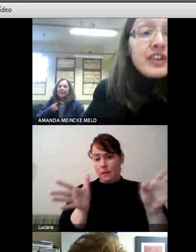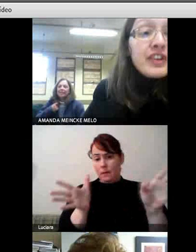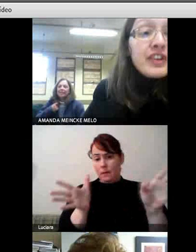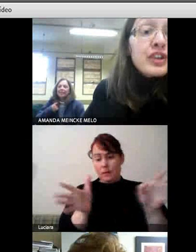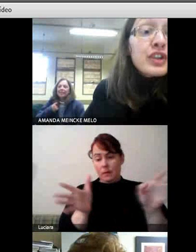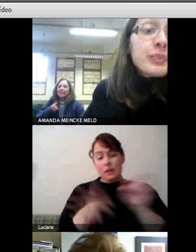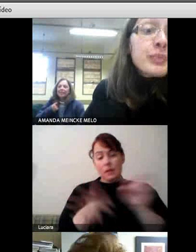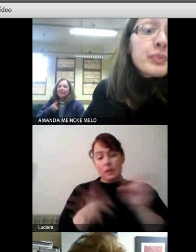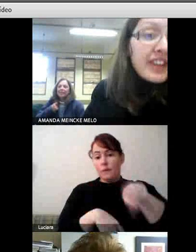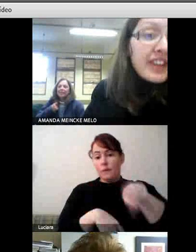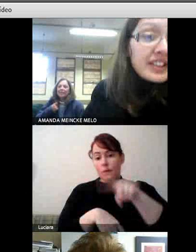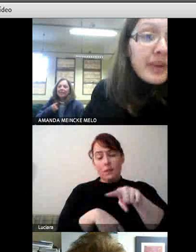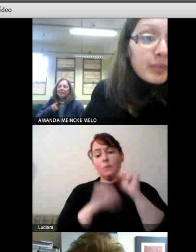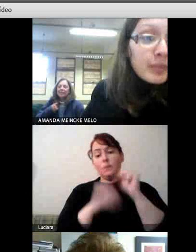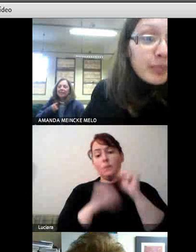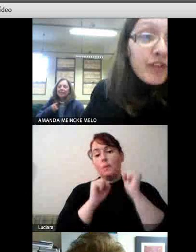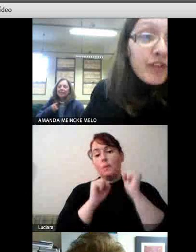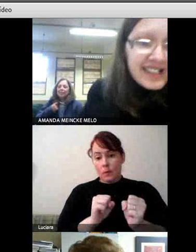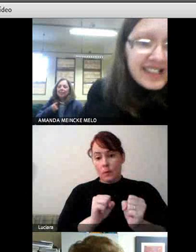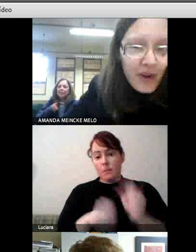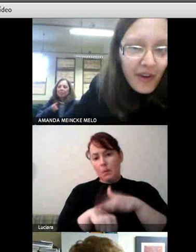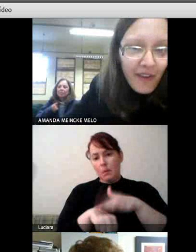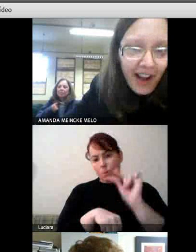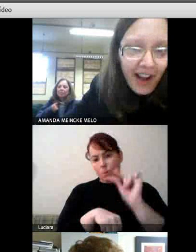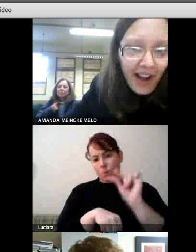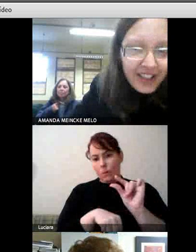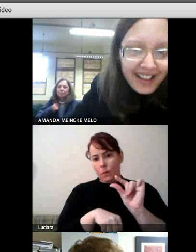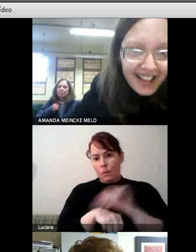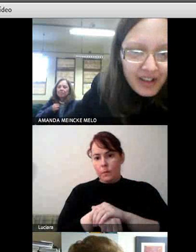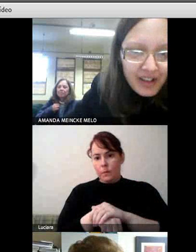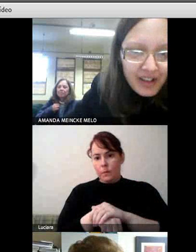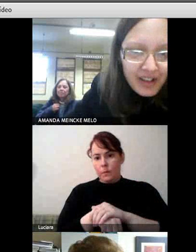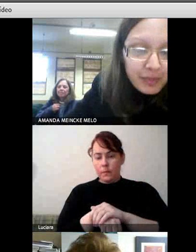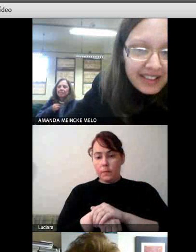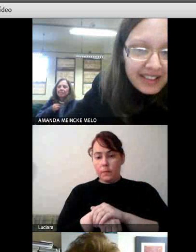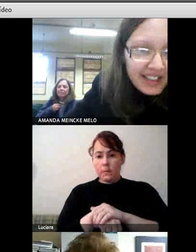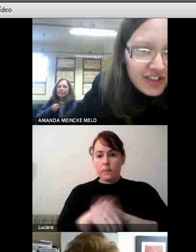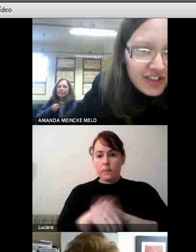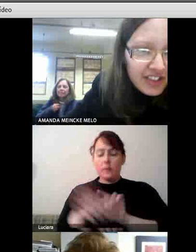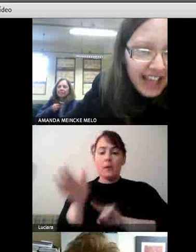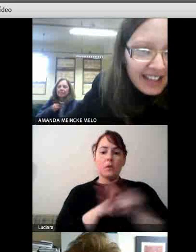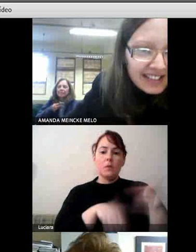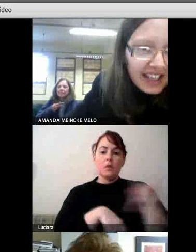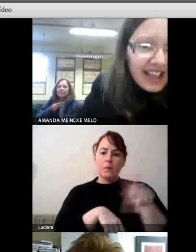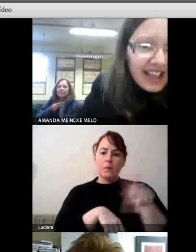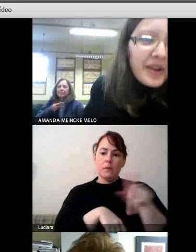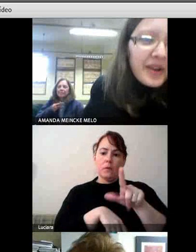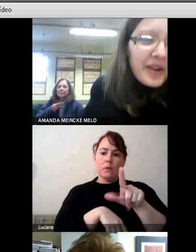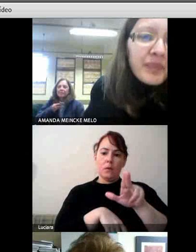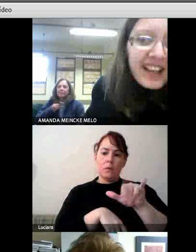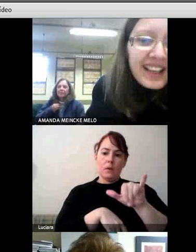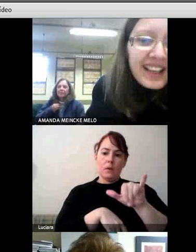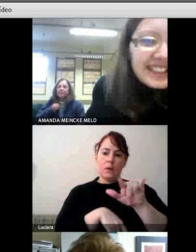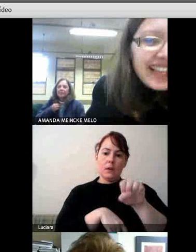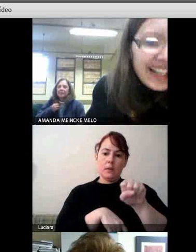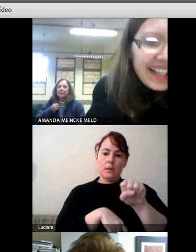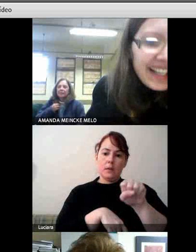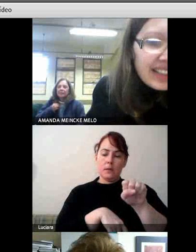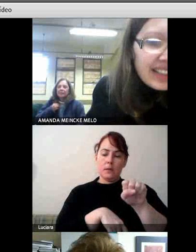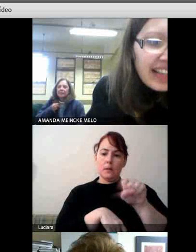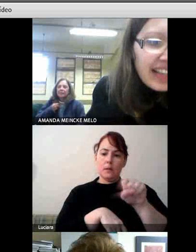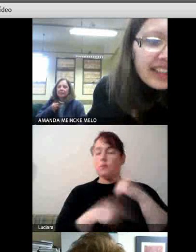O professor Luiz Brudna fez uma provocação, eu acho, né, em relação aos materiais digitais. São 3 horas, né? Será